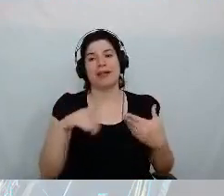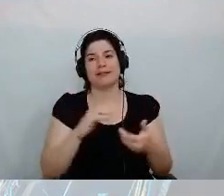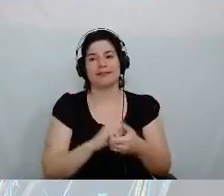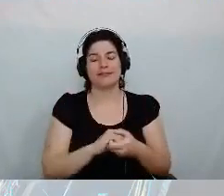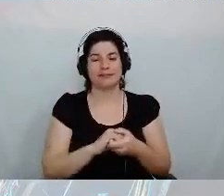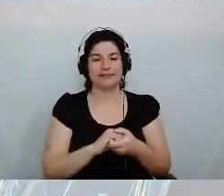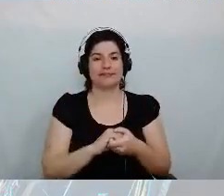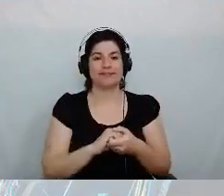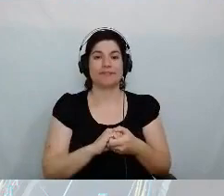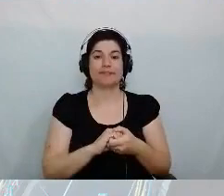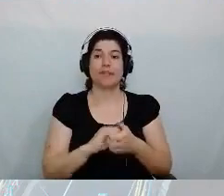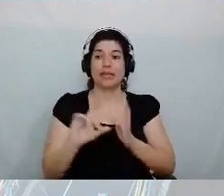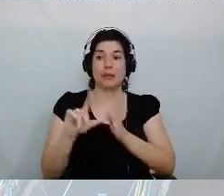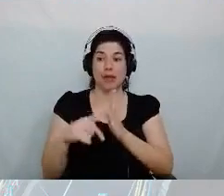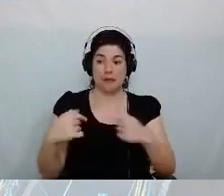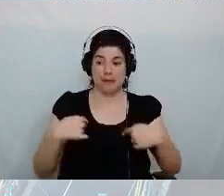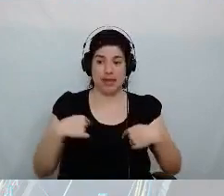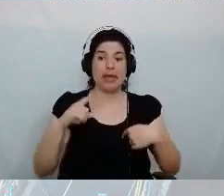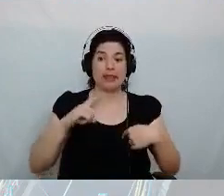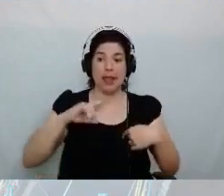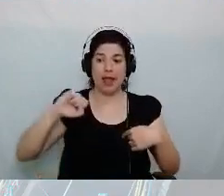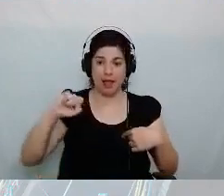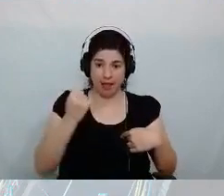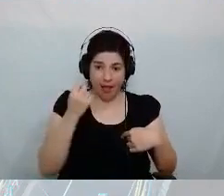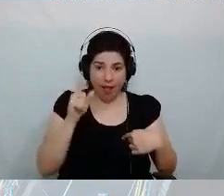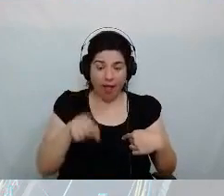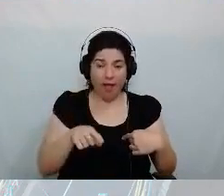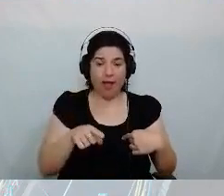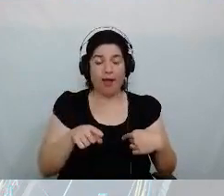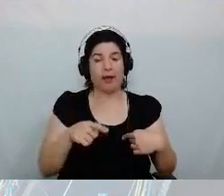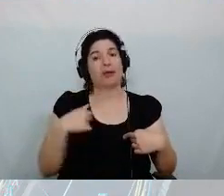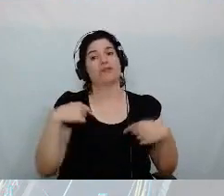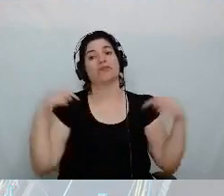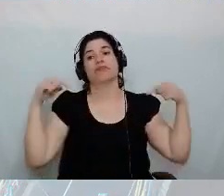Depois de mim tem um happy hour, não tem? Estou eu aqui.